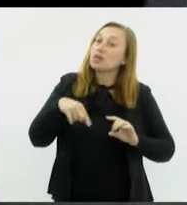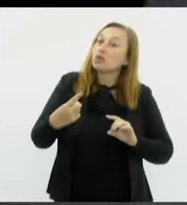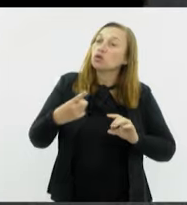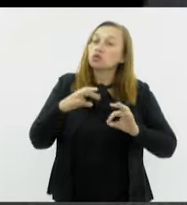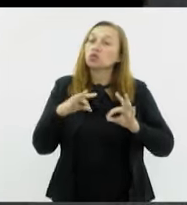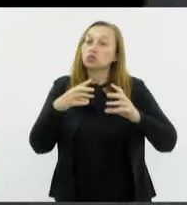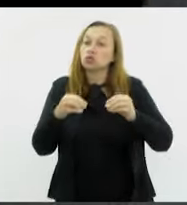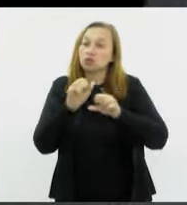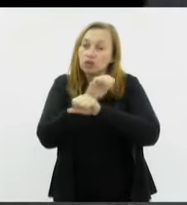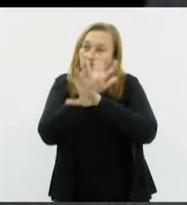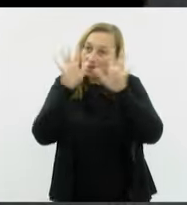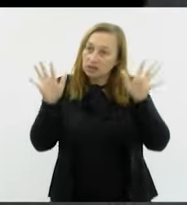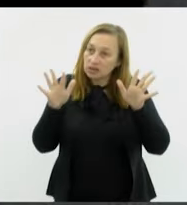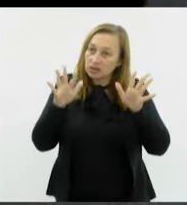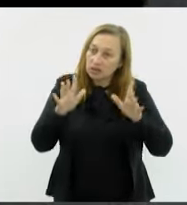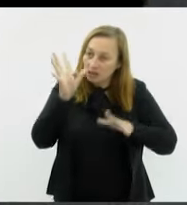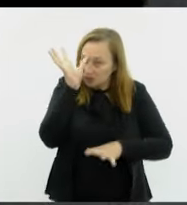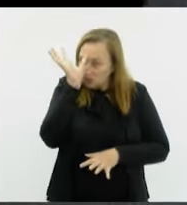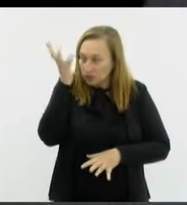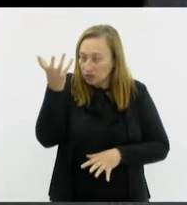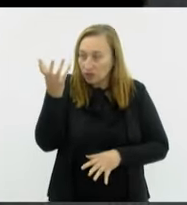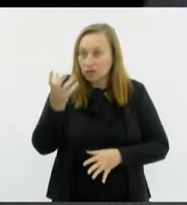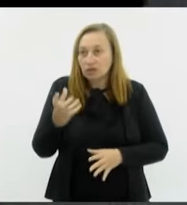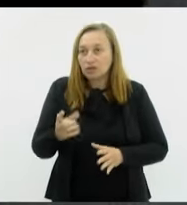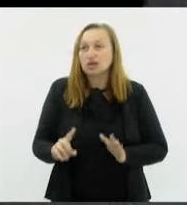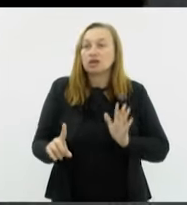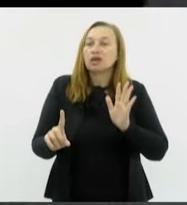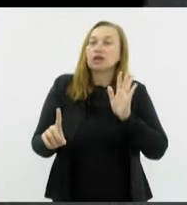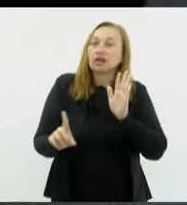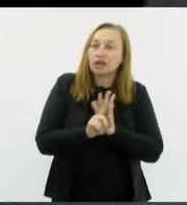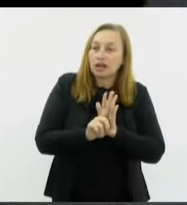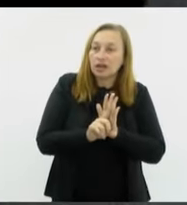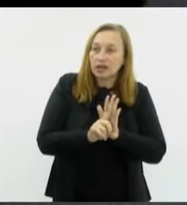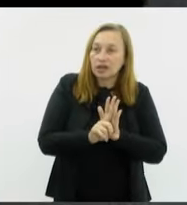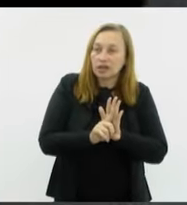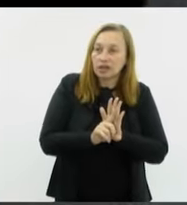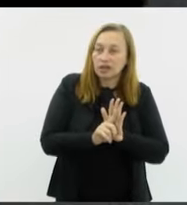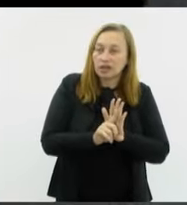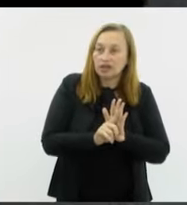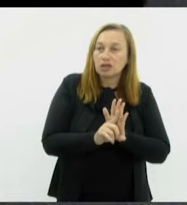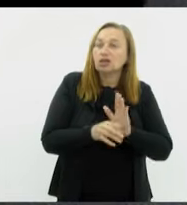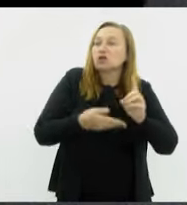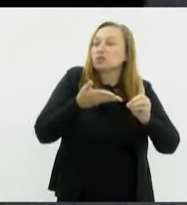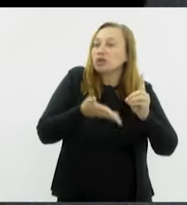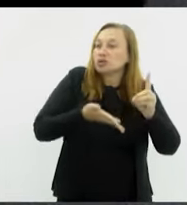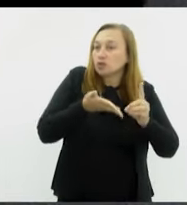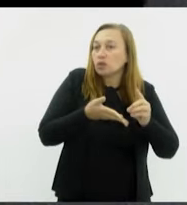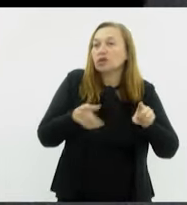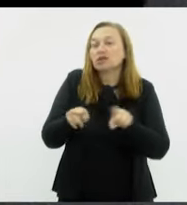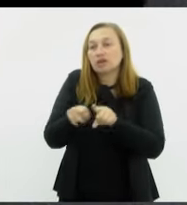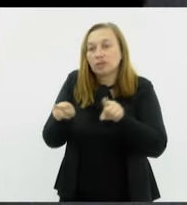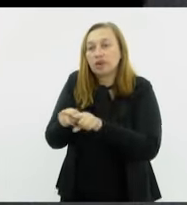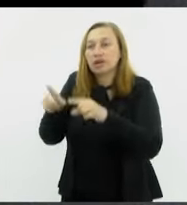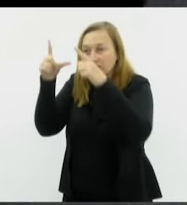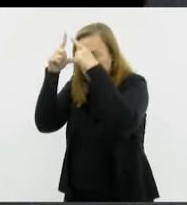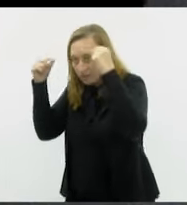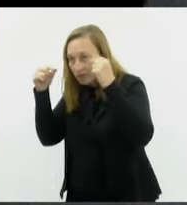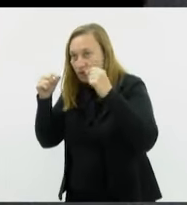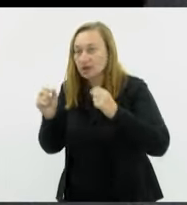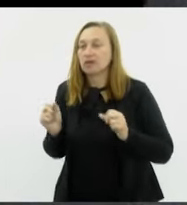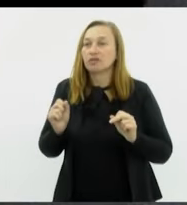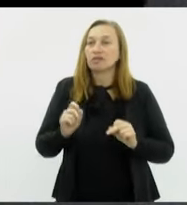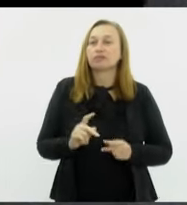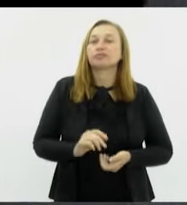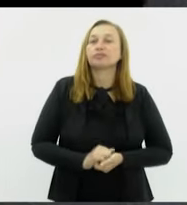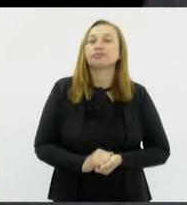deu um jeito e tanto fizemos leis pró-enfermeiras como pró-doulas e foi uma maravilha. A outra coisa, muito